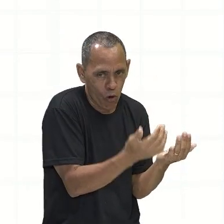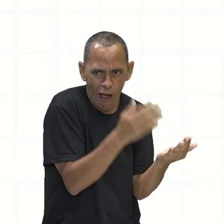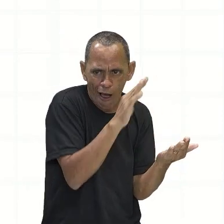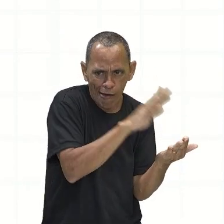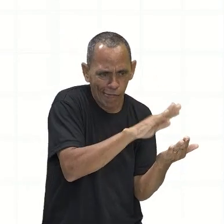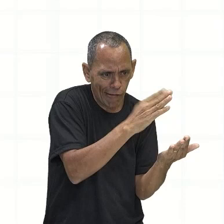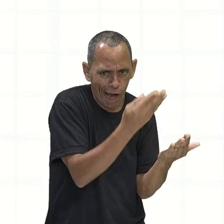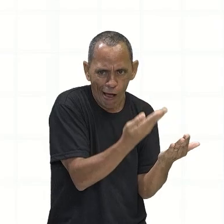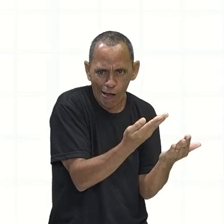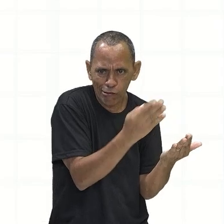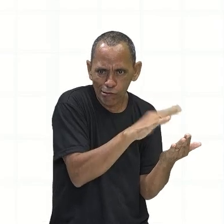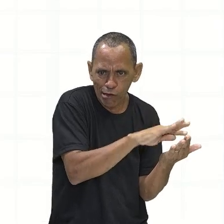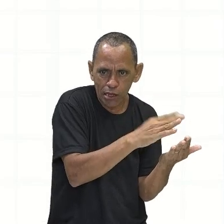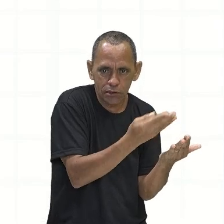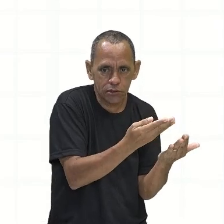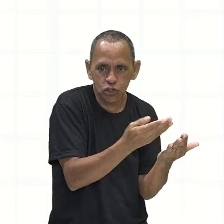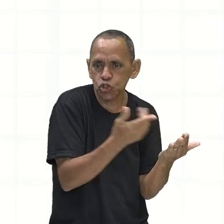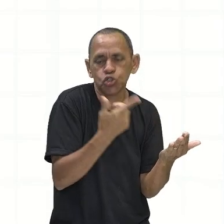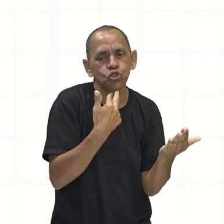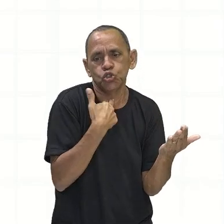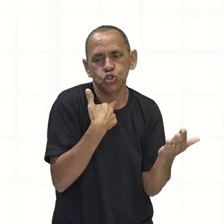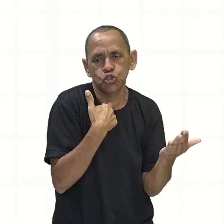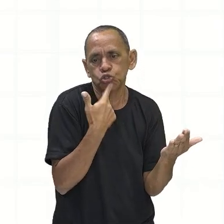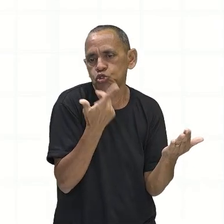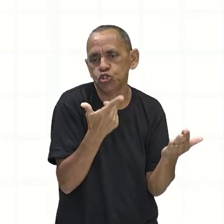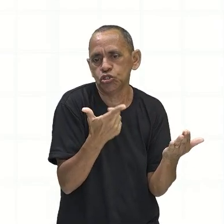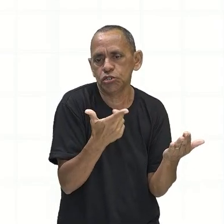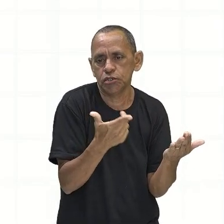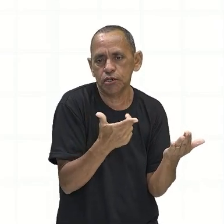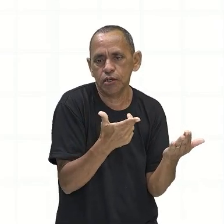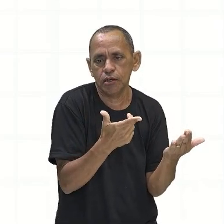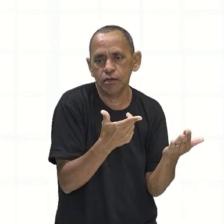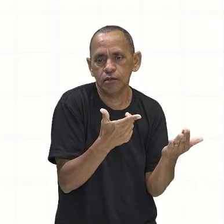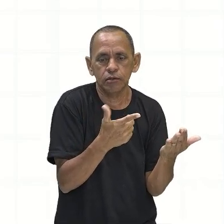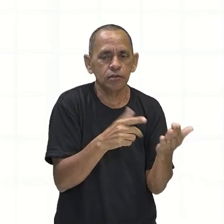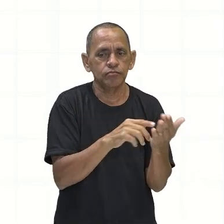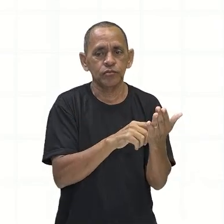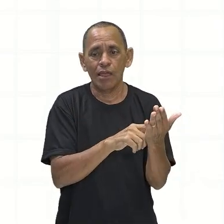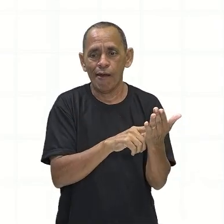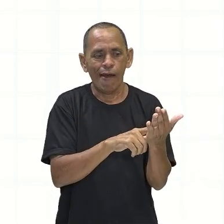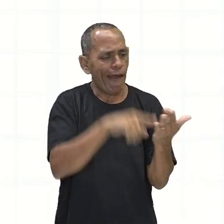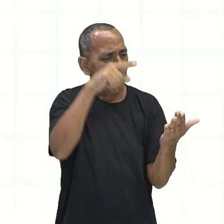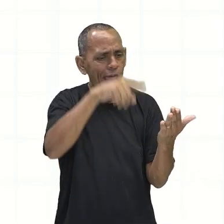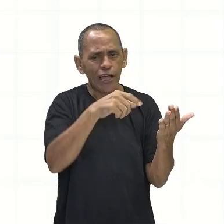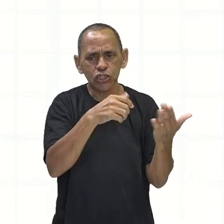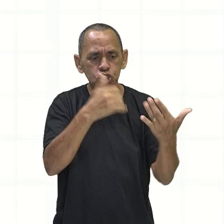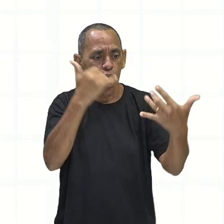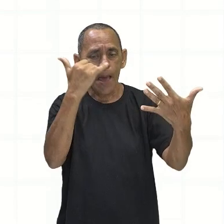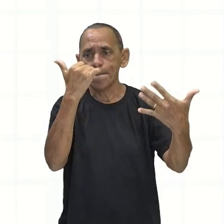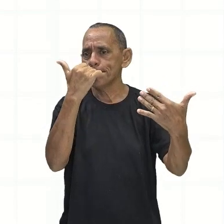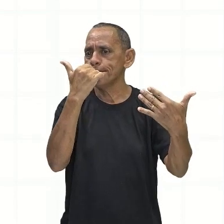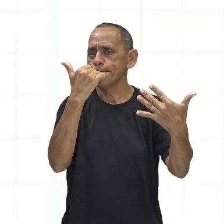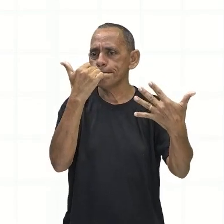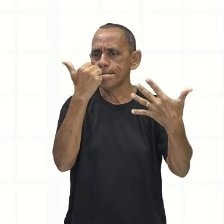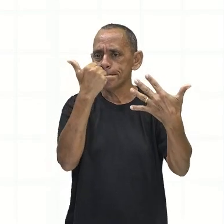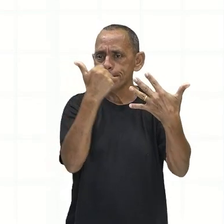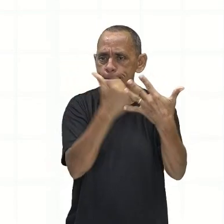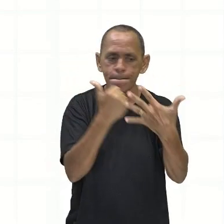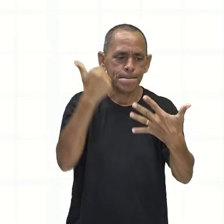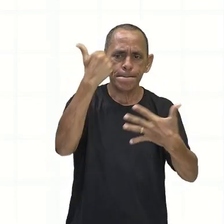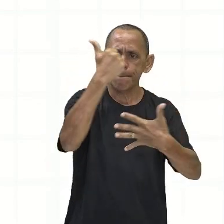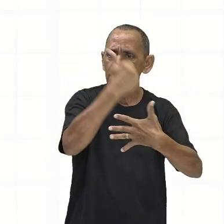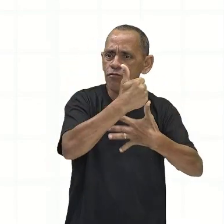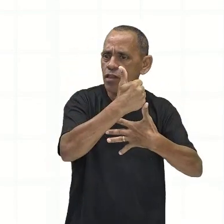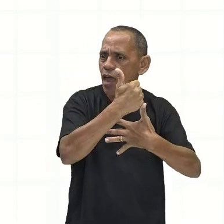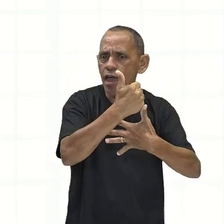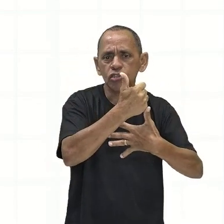eles vão retomar, olha aqui, ó, este privilégio. Que privilégio era este? De comer o alimento assado. Este privilégio. Era o